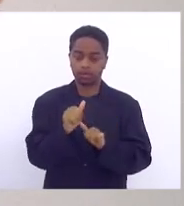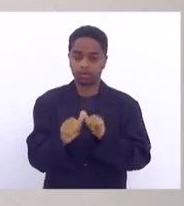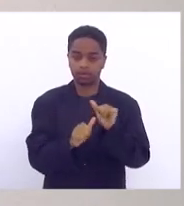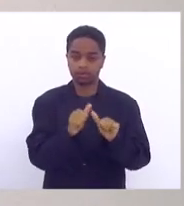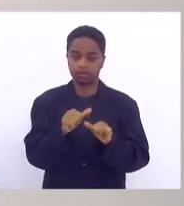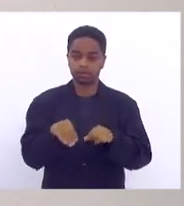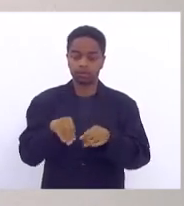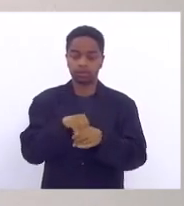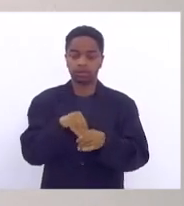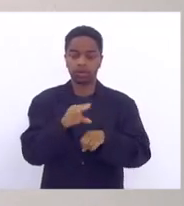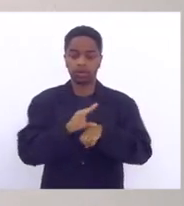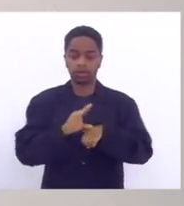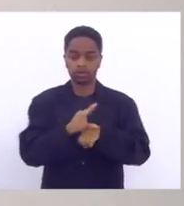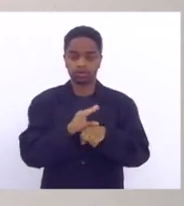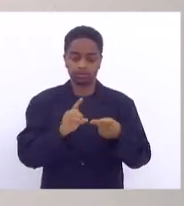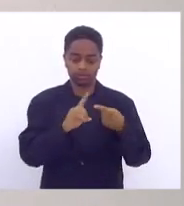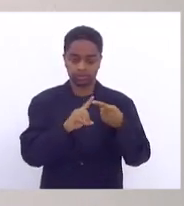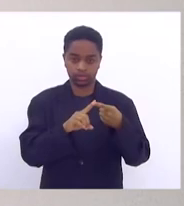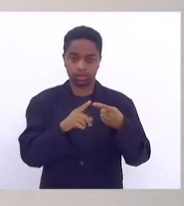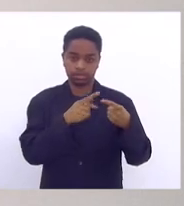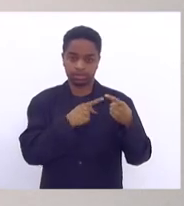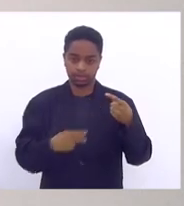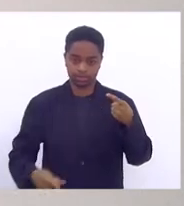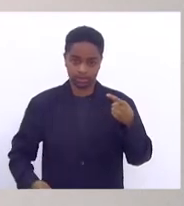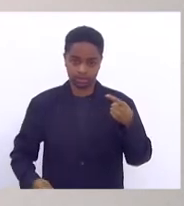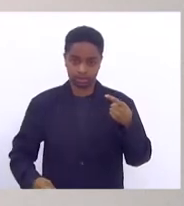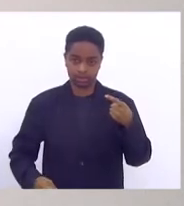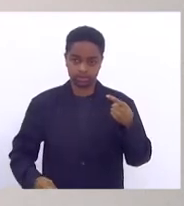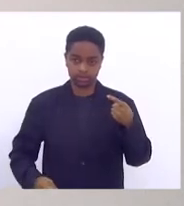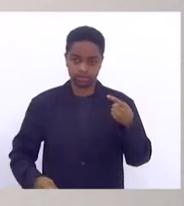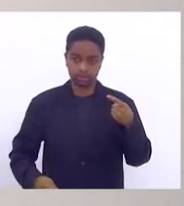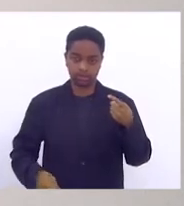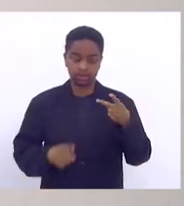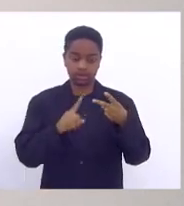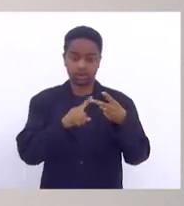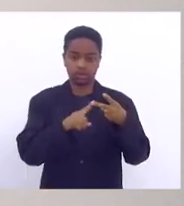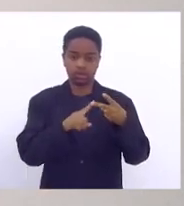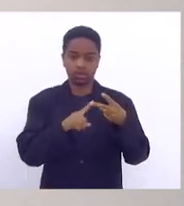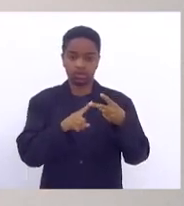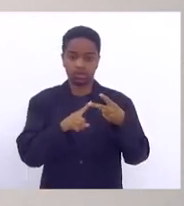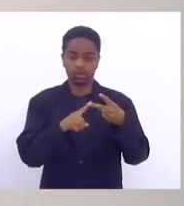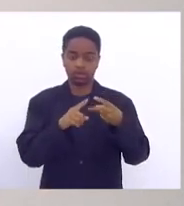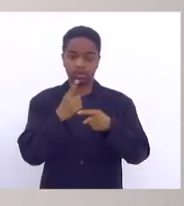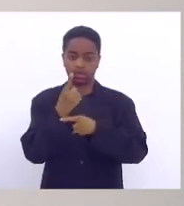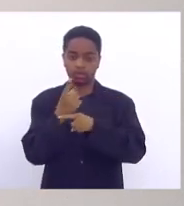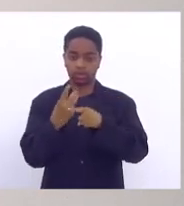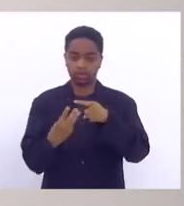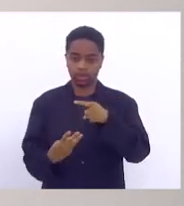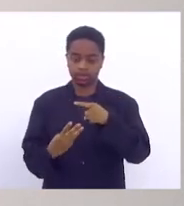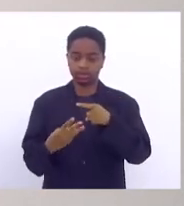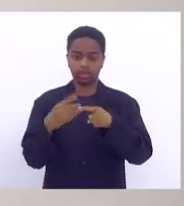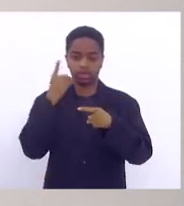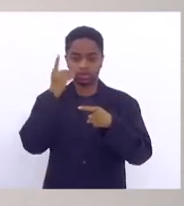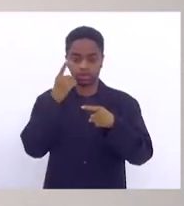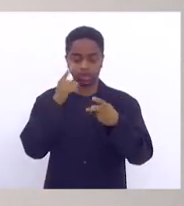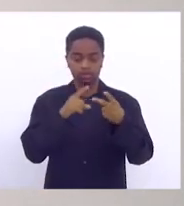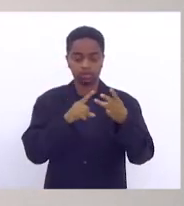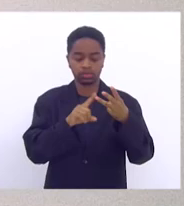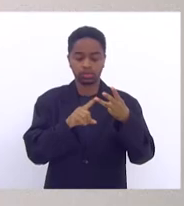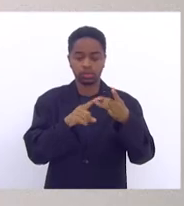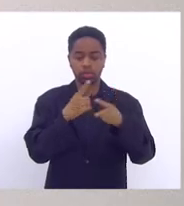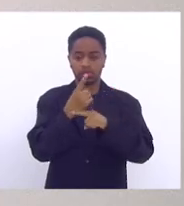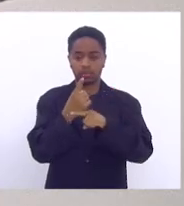Constituição Federal Presidente da República 1/3 dos deputados federais 1/3 dos senadores